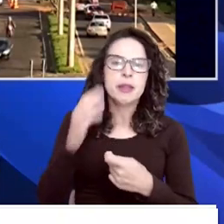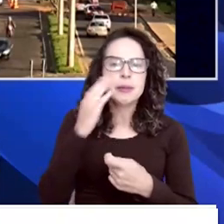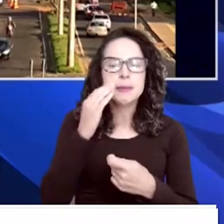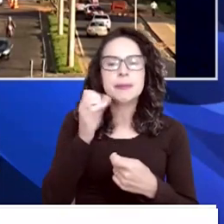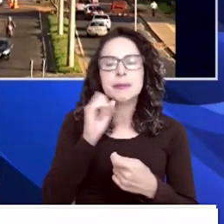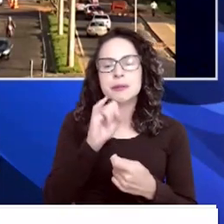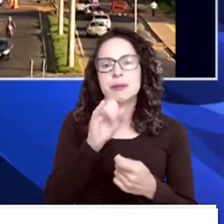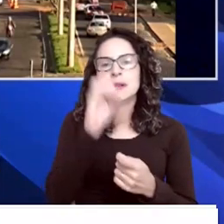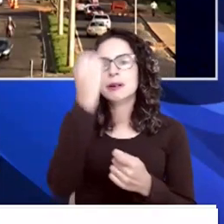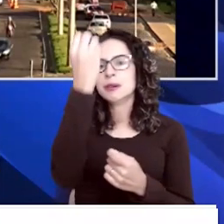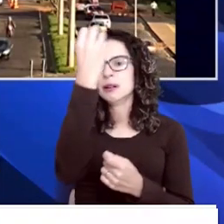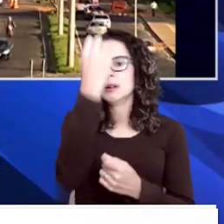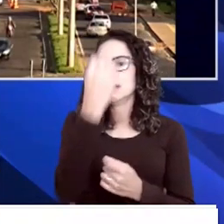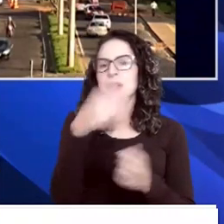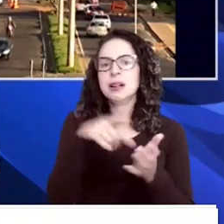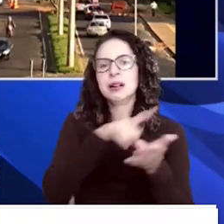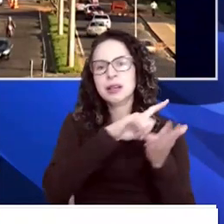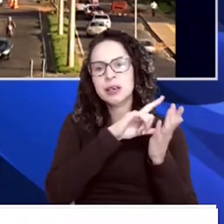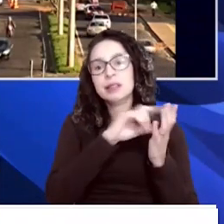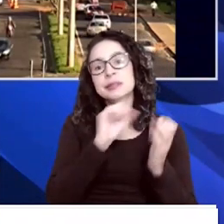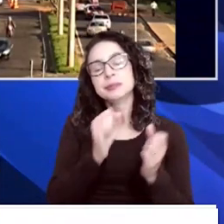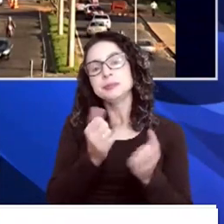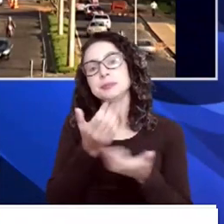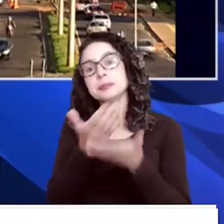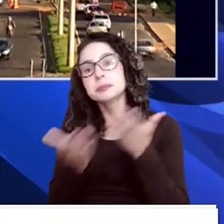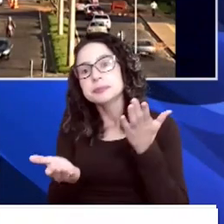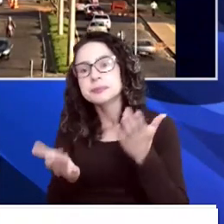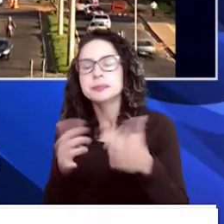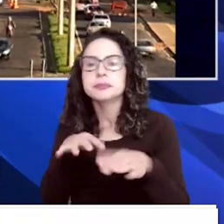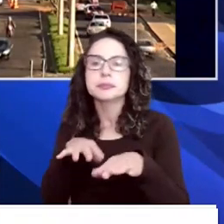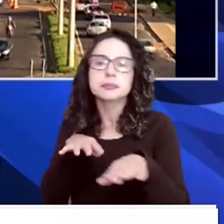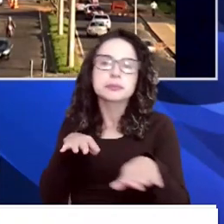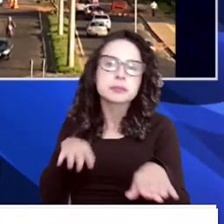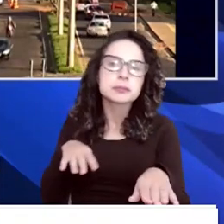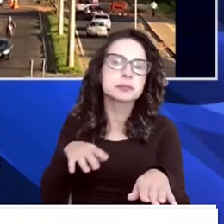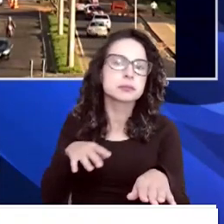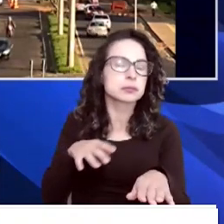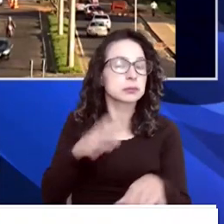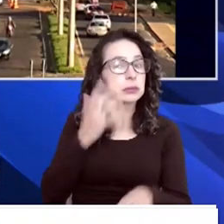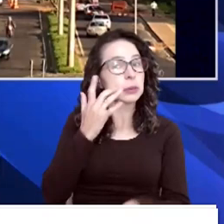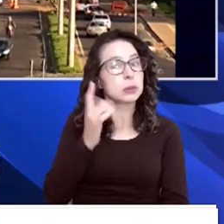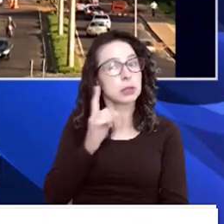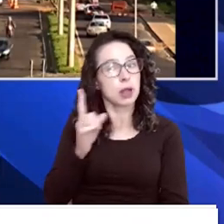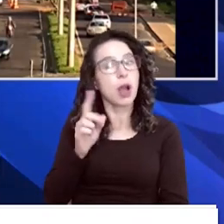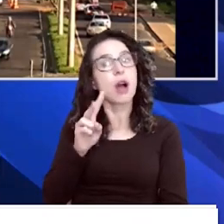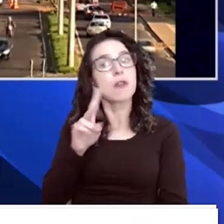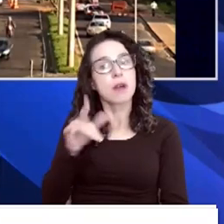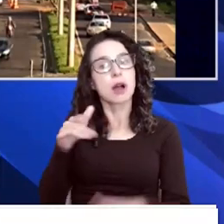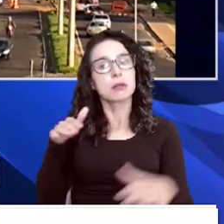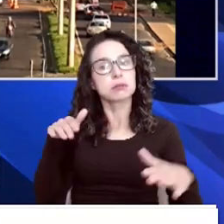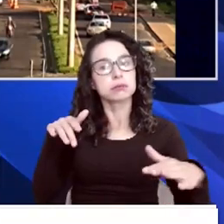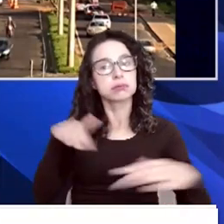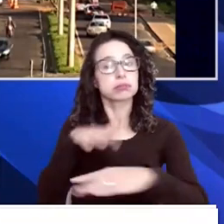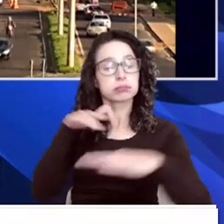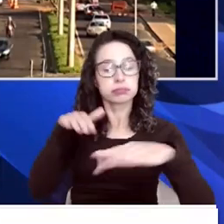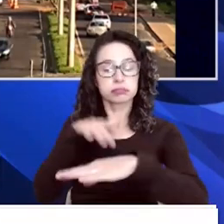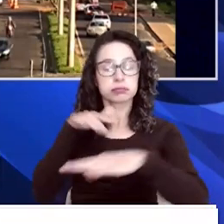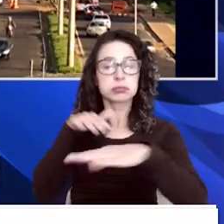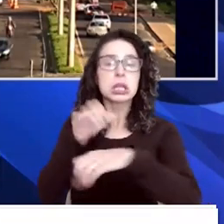semáforo antes, poderia prejudicar ainda mais o trânsito. Eu acho que não, acho que vai dar vazão dos dois lados, mesmo que tenha que esperar um